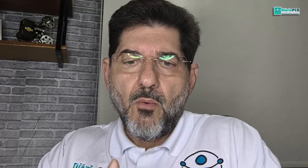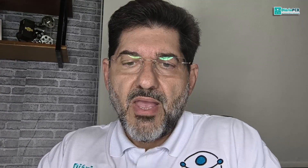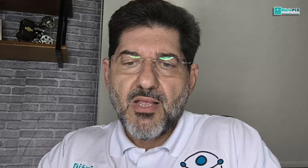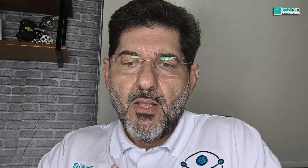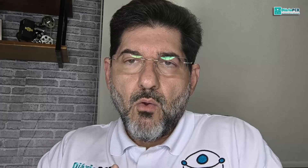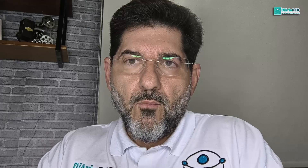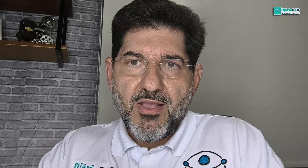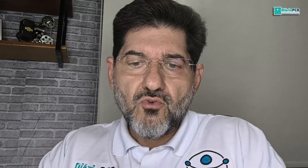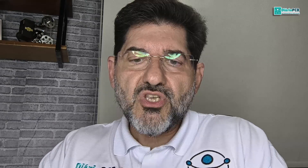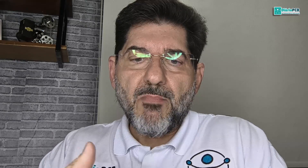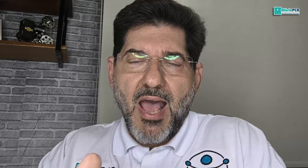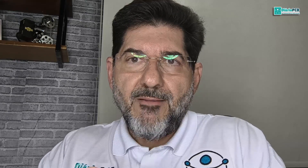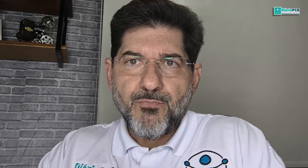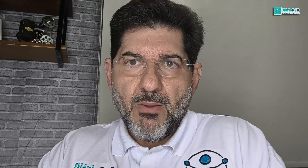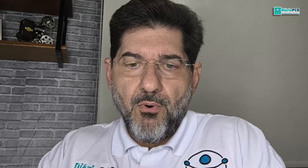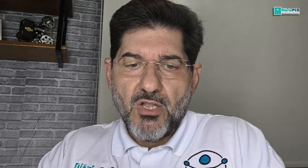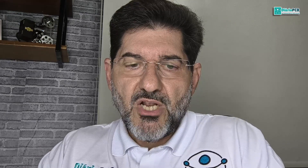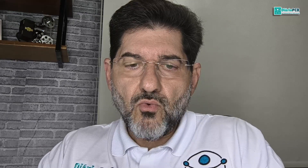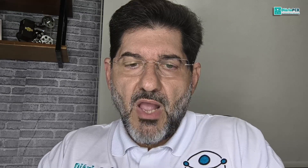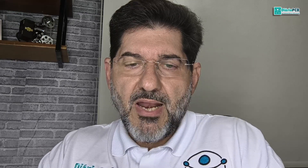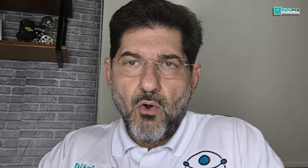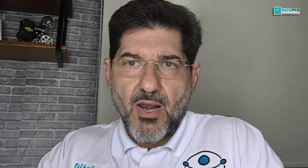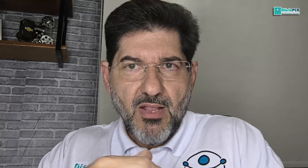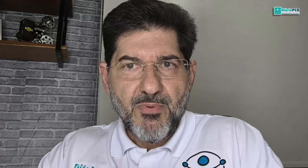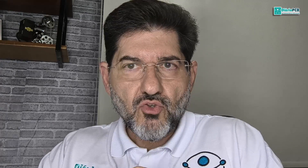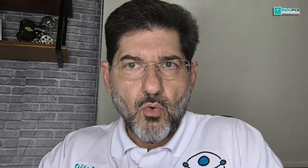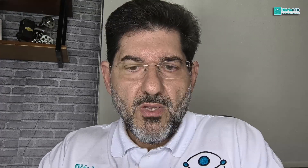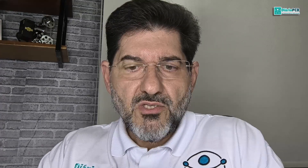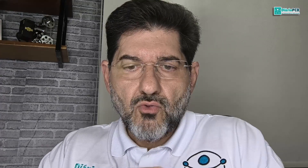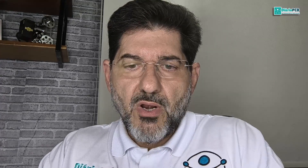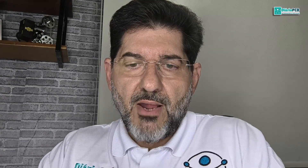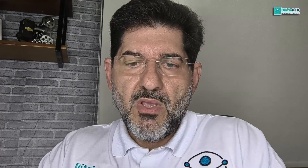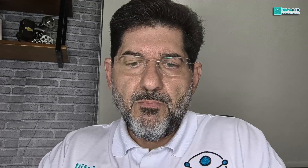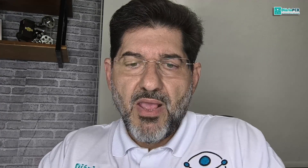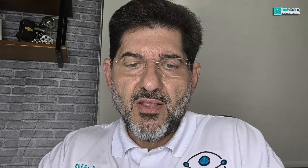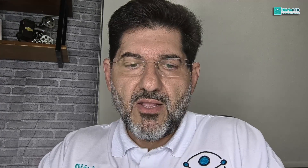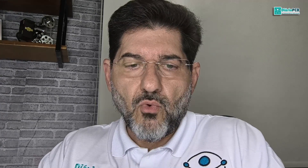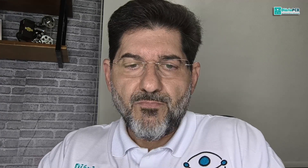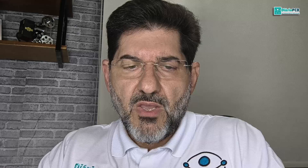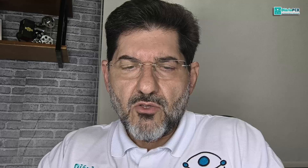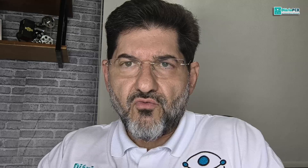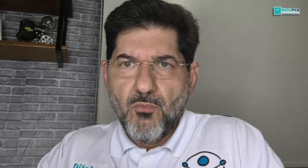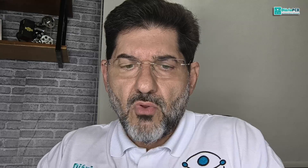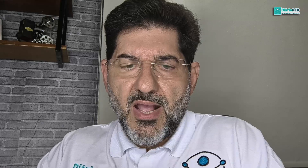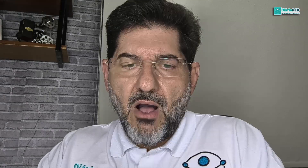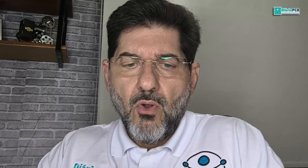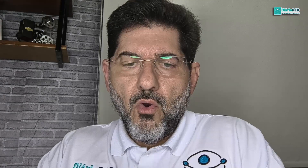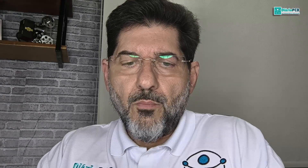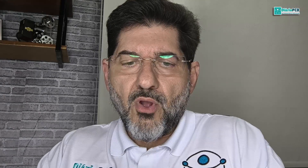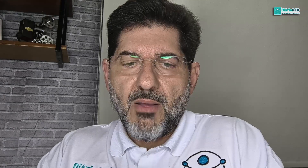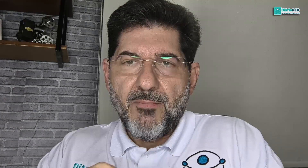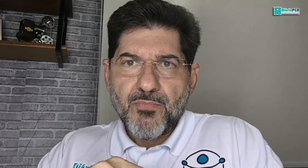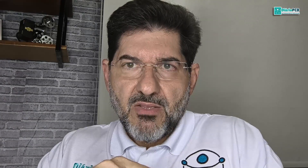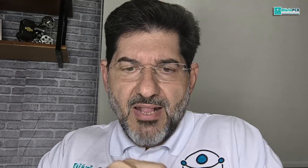Coelho comenta como é que o SEBRAE pode ajudar na hora da pessoa se tornar um empreendedor. Isso foi muito legal,